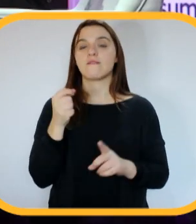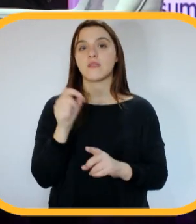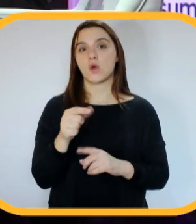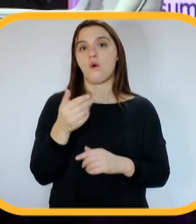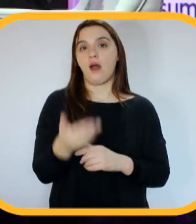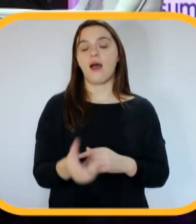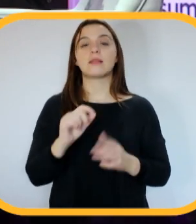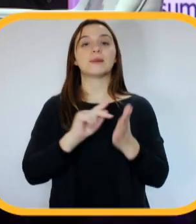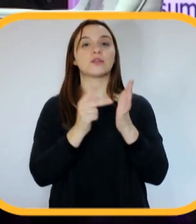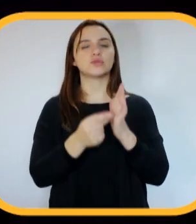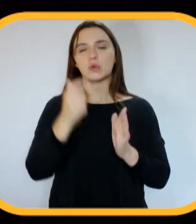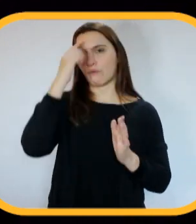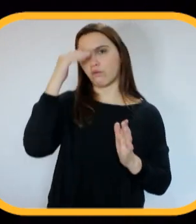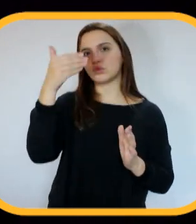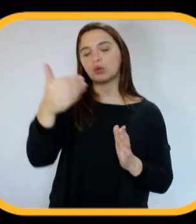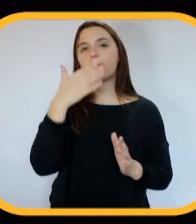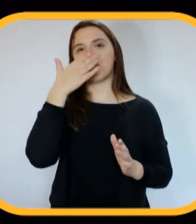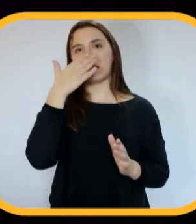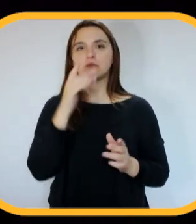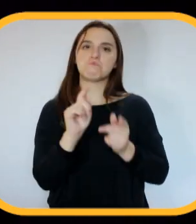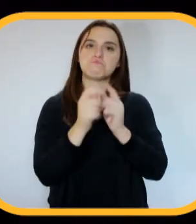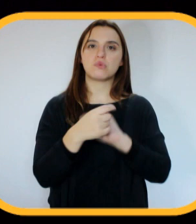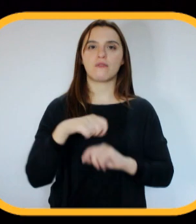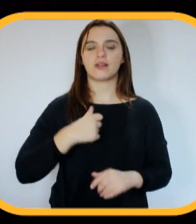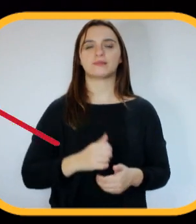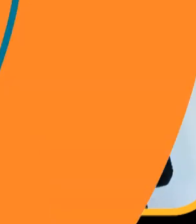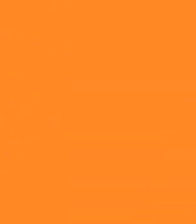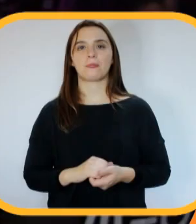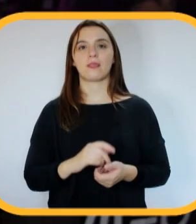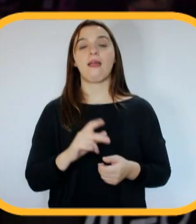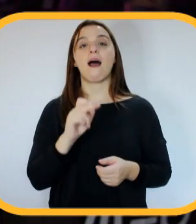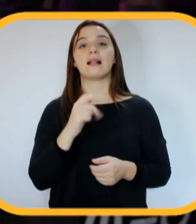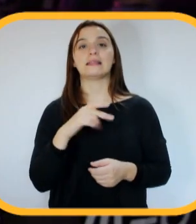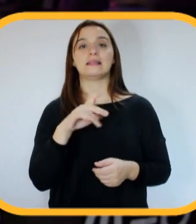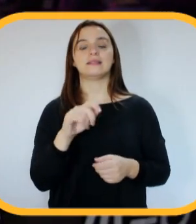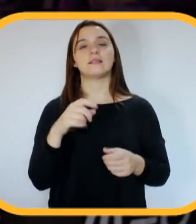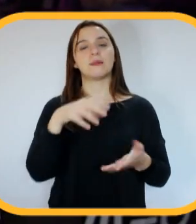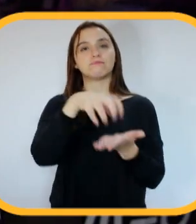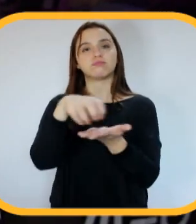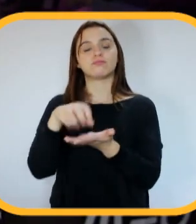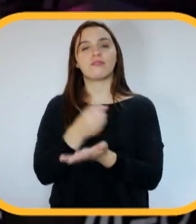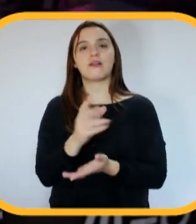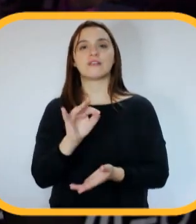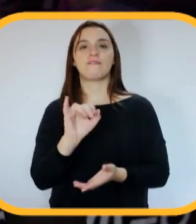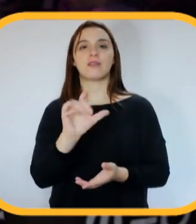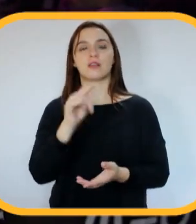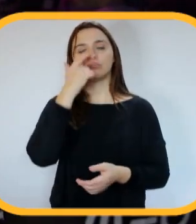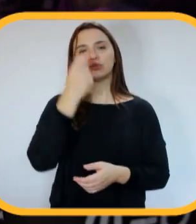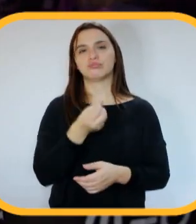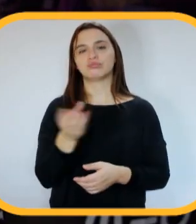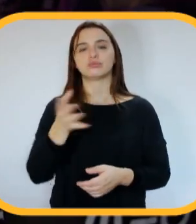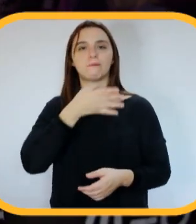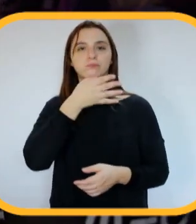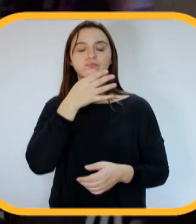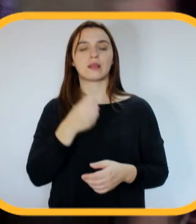desafios, e quando se fala em tecnologia, o futuro parece estar a tornar-se mais verde. Entre o Altice Arena e os vários pavilhões da FIL, milhares